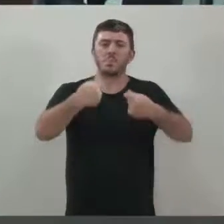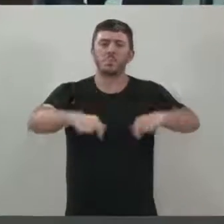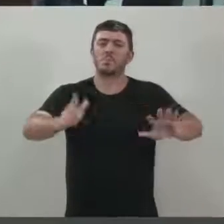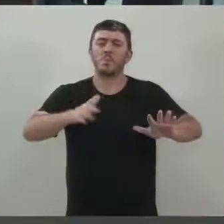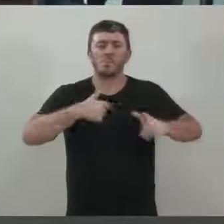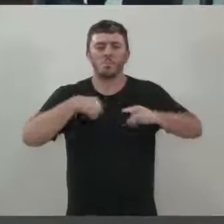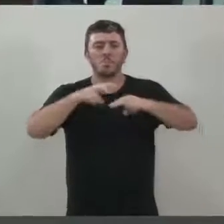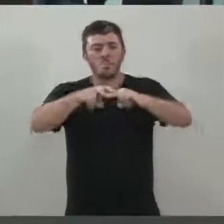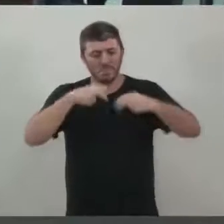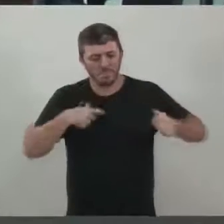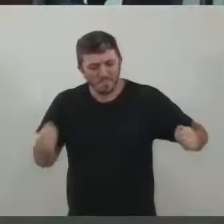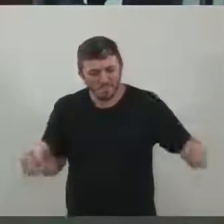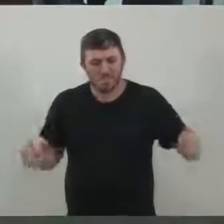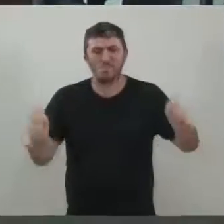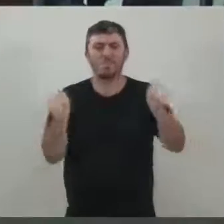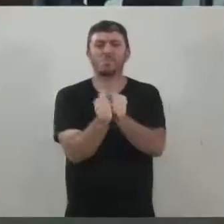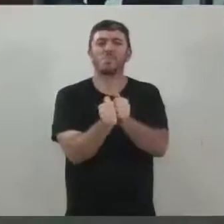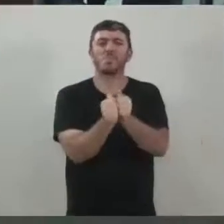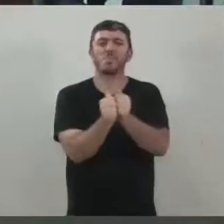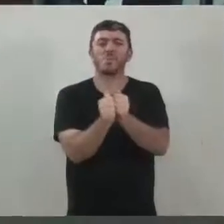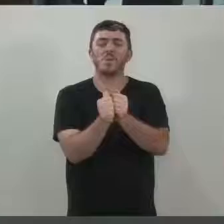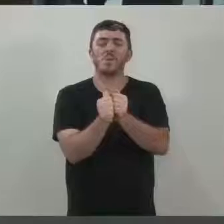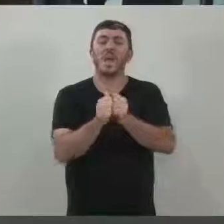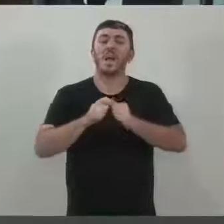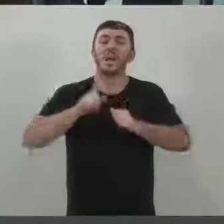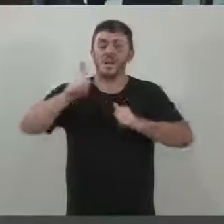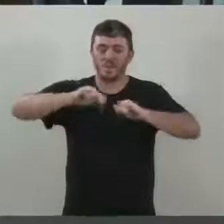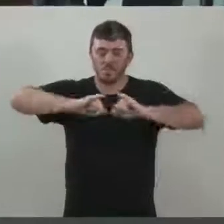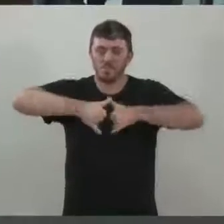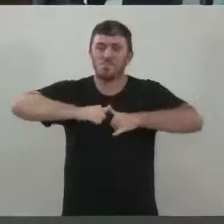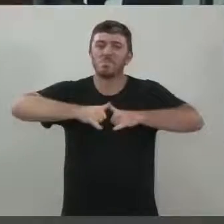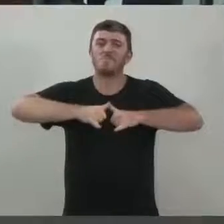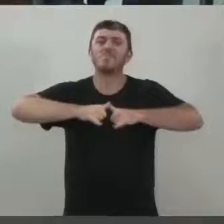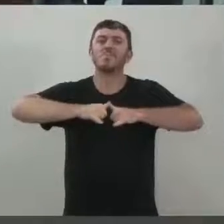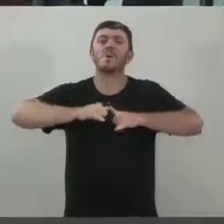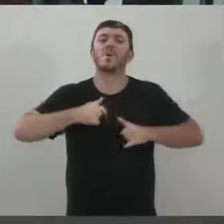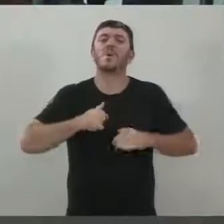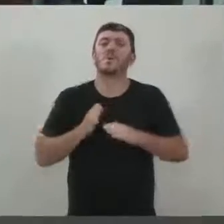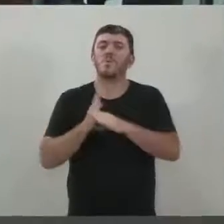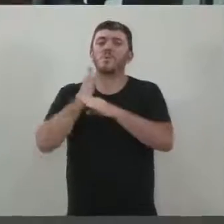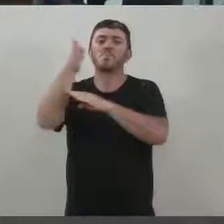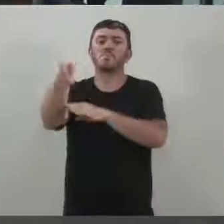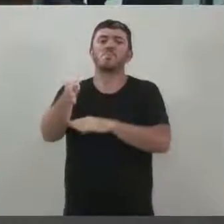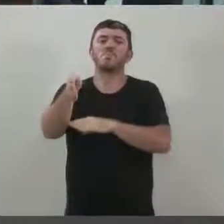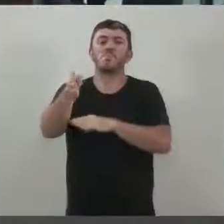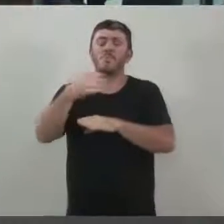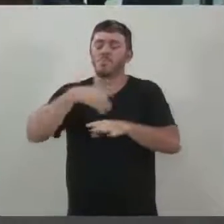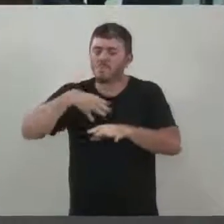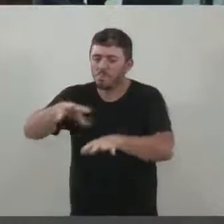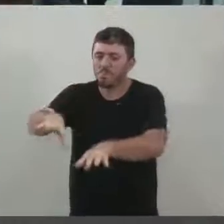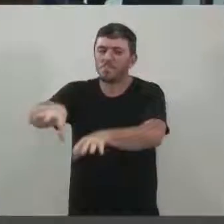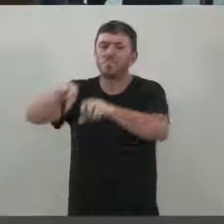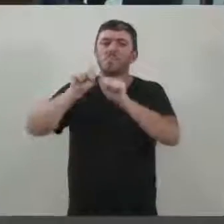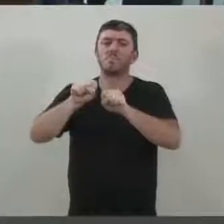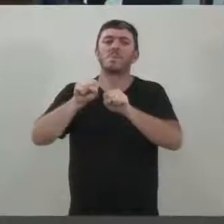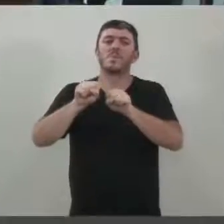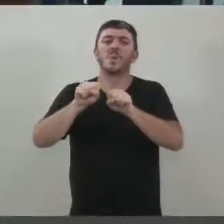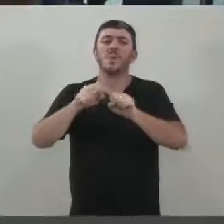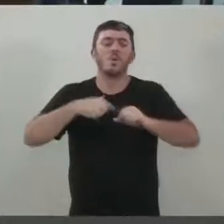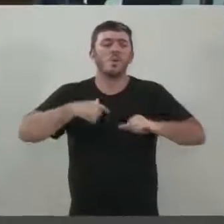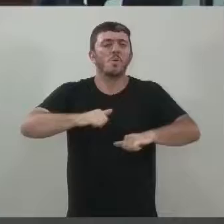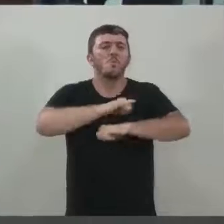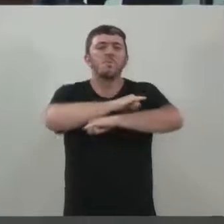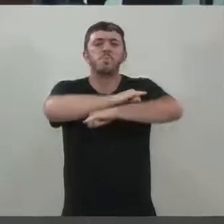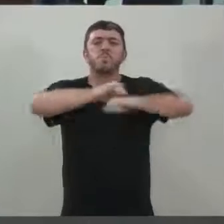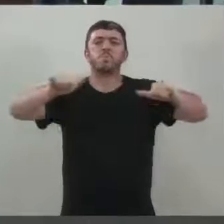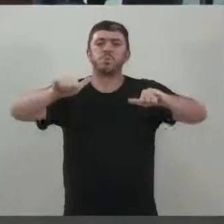com você. Lá no Oriente vou buscar a sua descendência e do Ocidente eu reunirei você. Direi ao